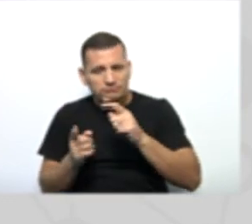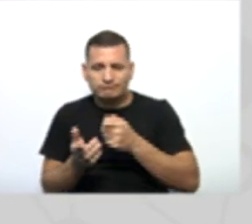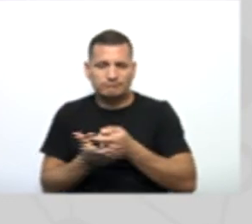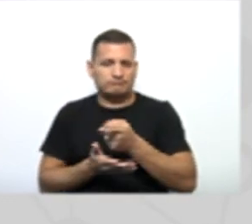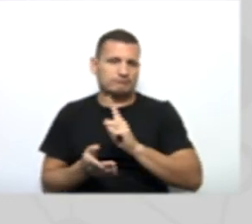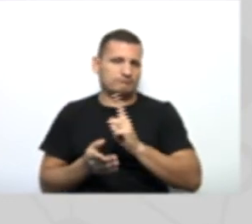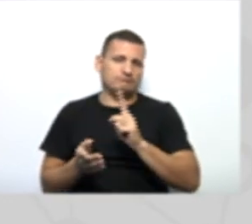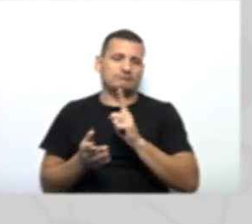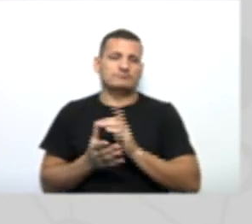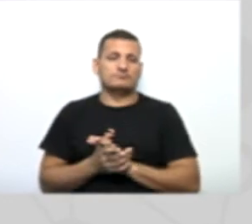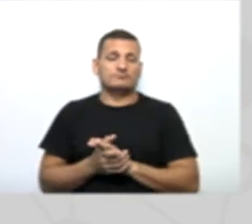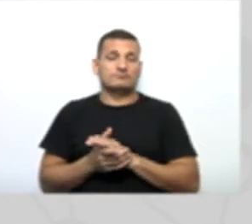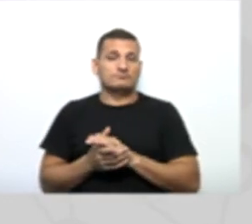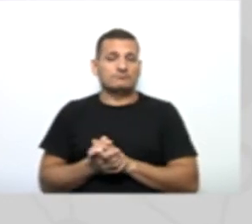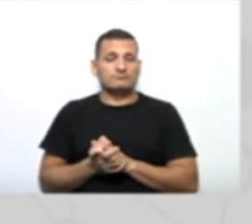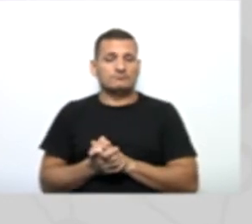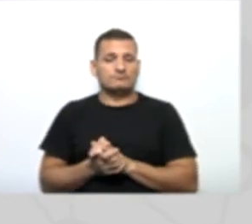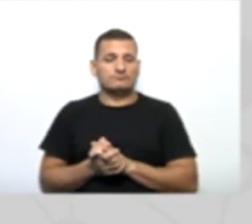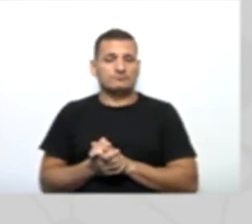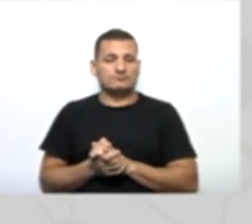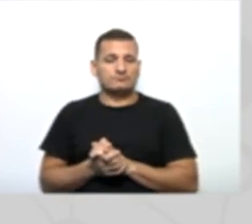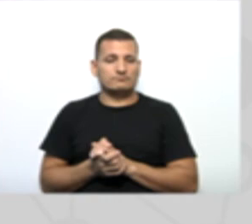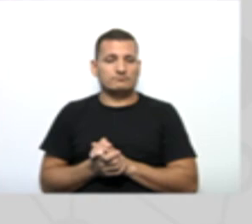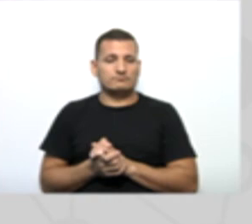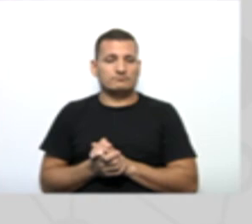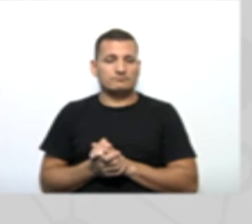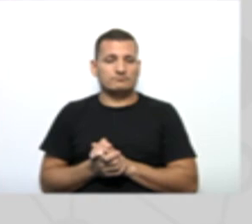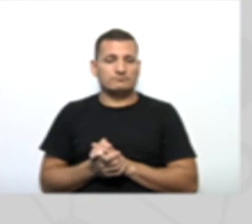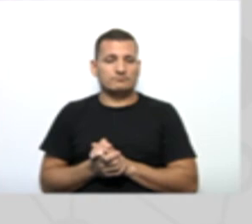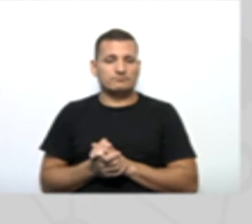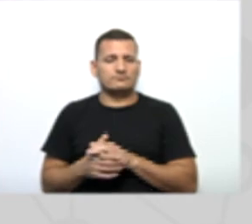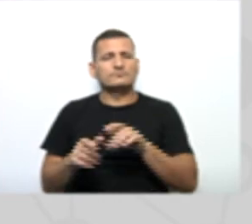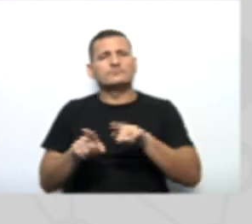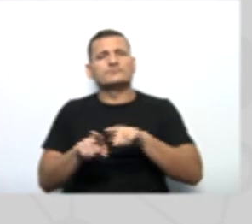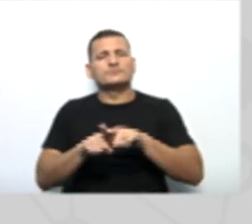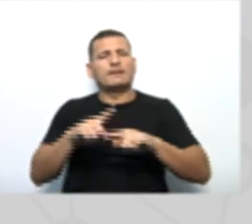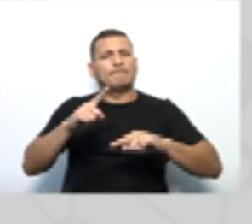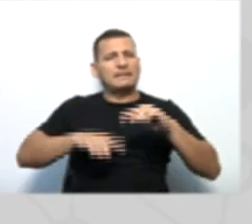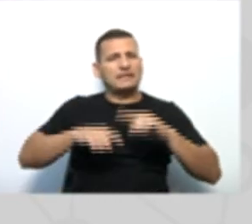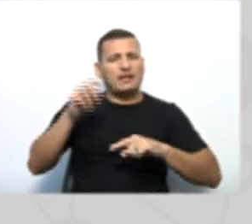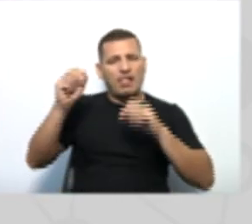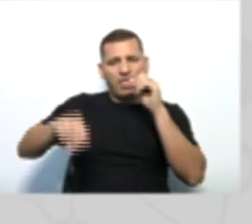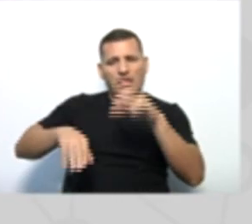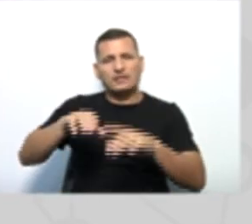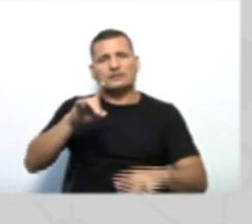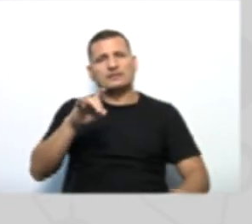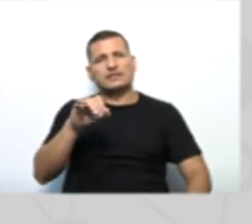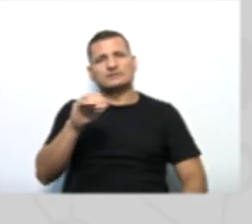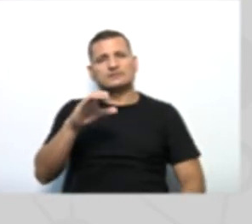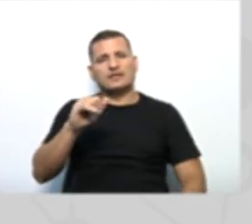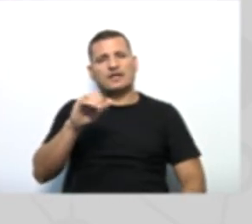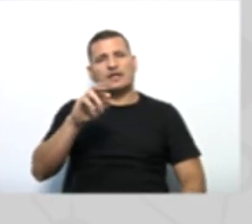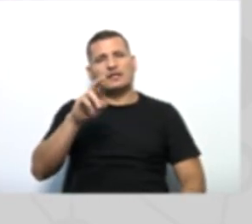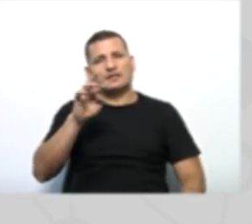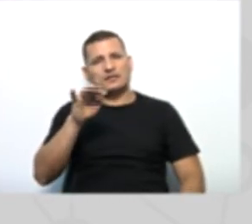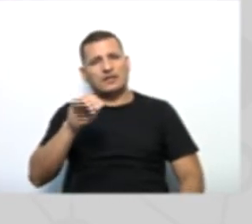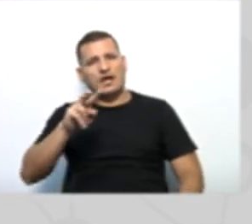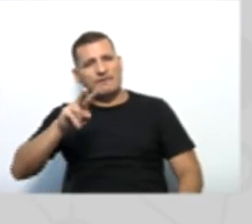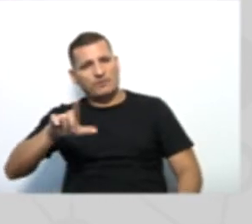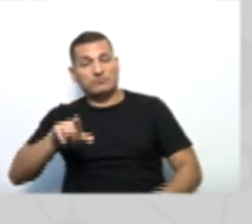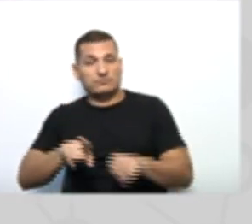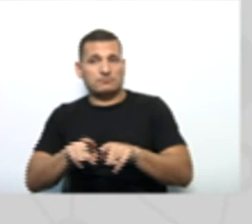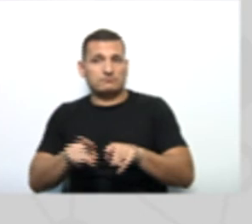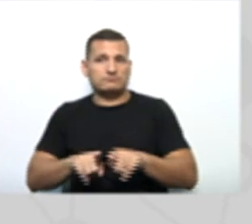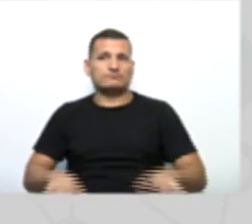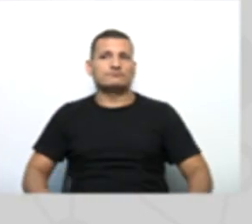usar materiais descartáveis e, é lógico, denuncie qualquer coisa errada que você verificar aí com a natureza. Tá ok?